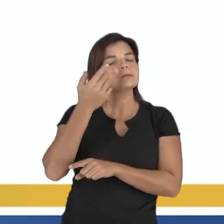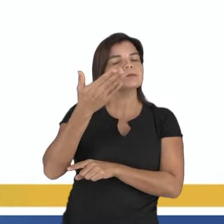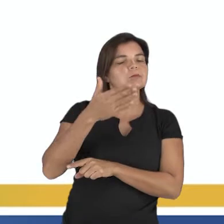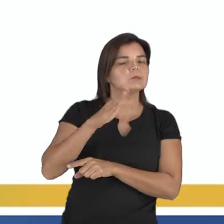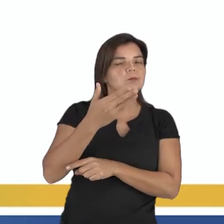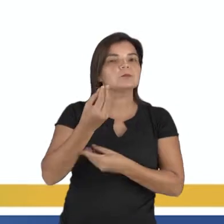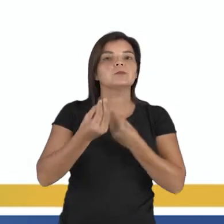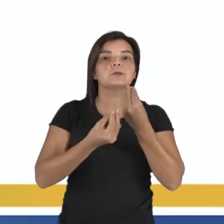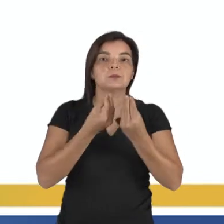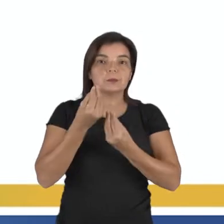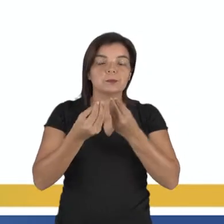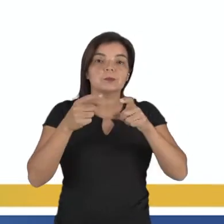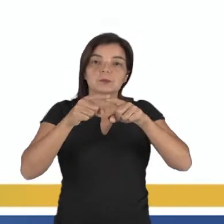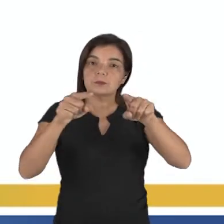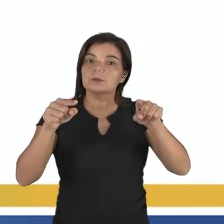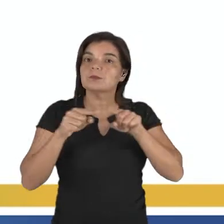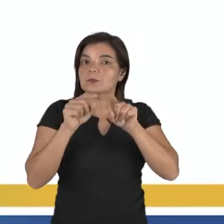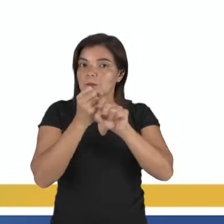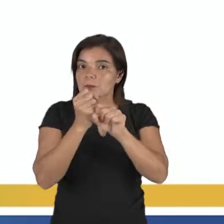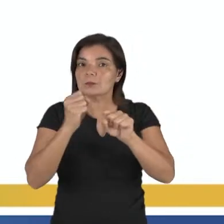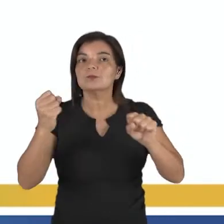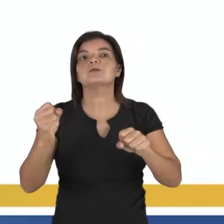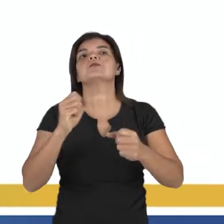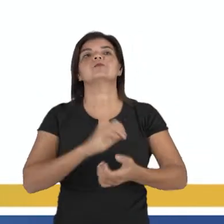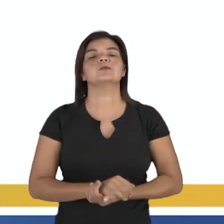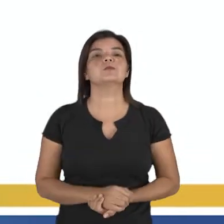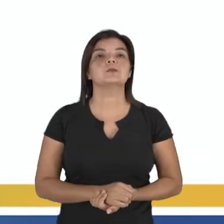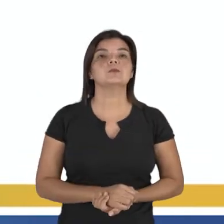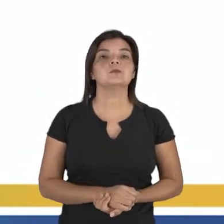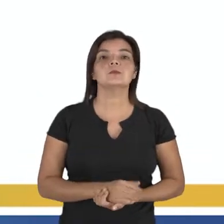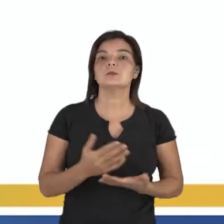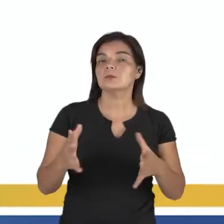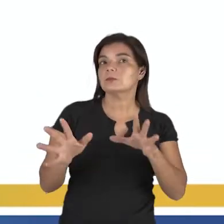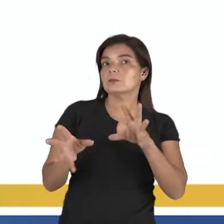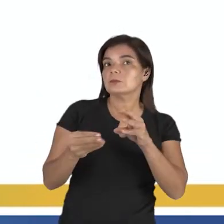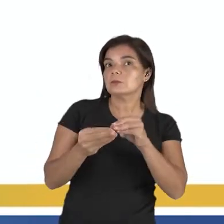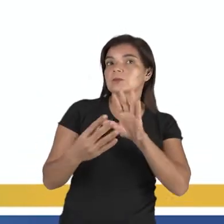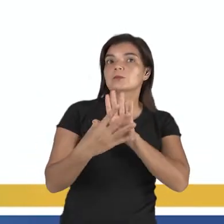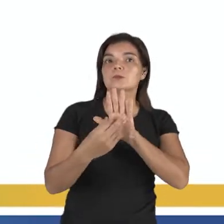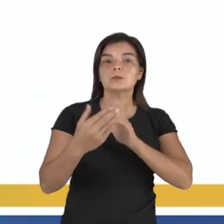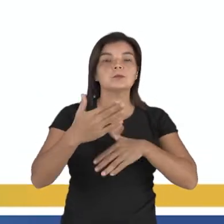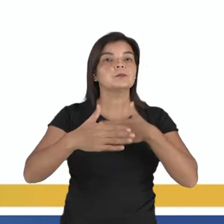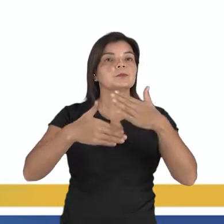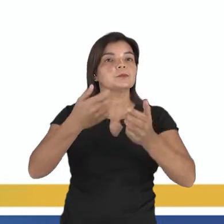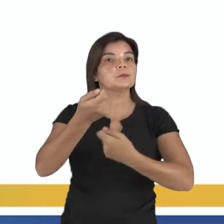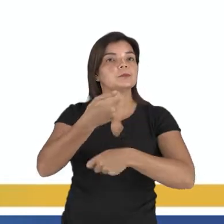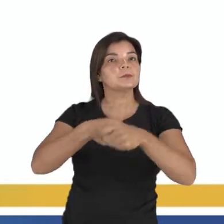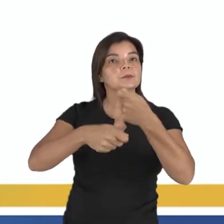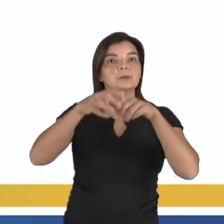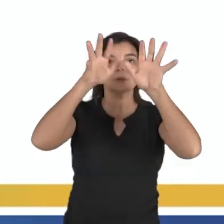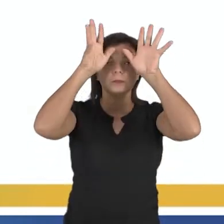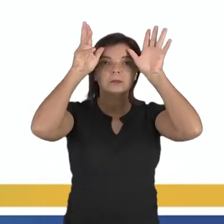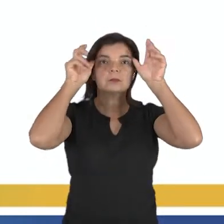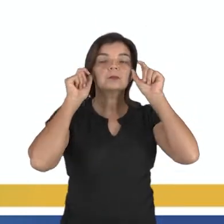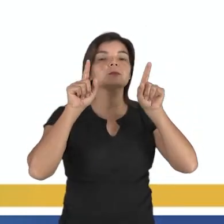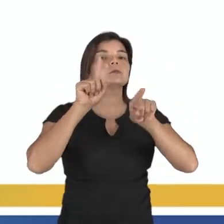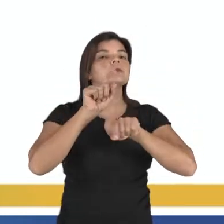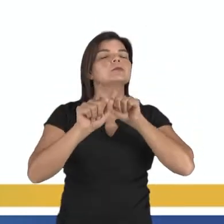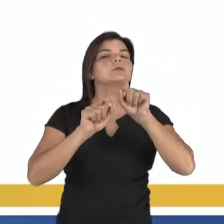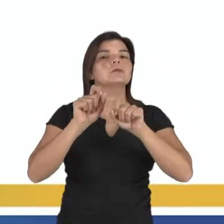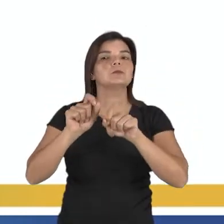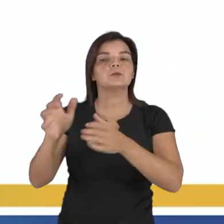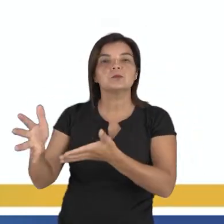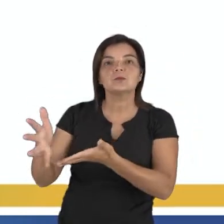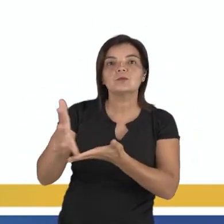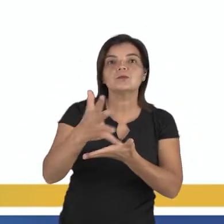uma noção da dimensão do nosso estado. Continuando. Resumidamente, o modelo de desenvolvimento econômico acreano